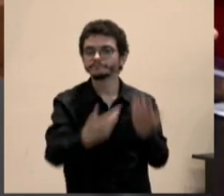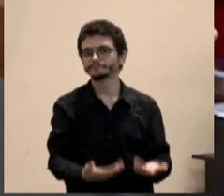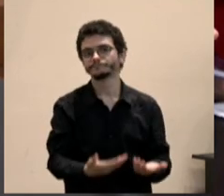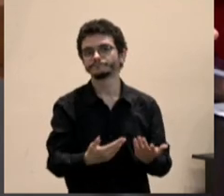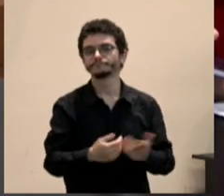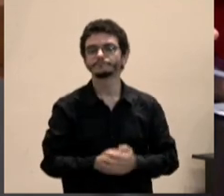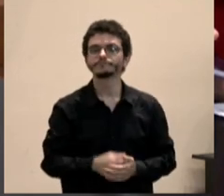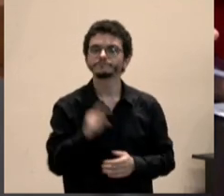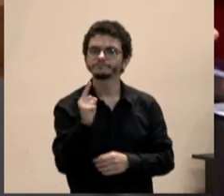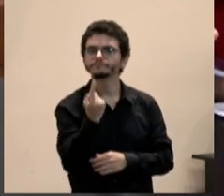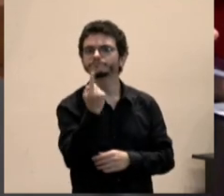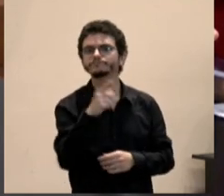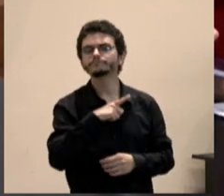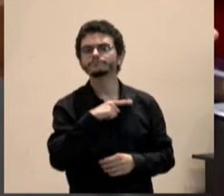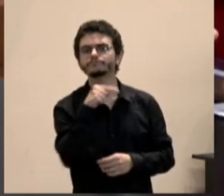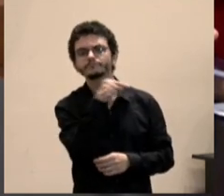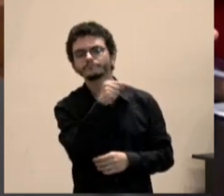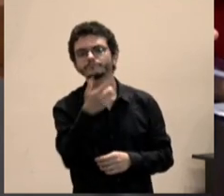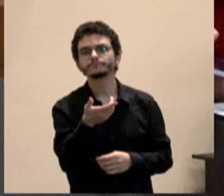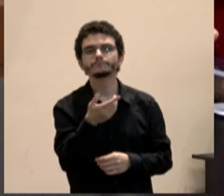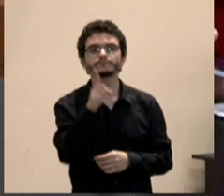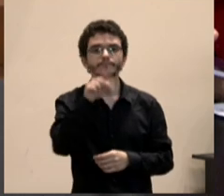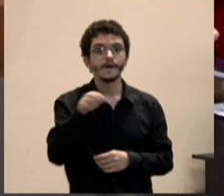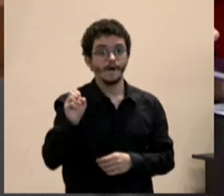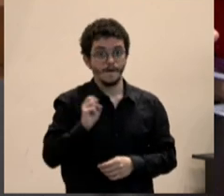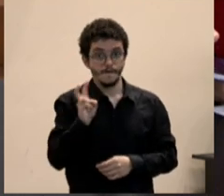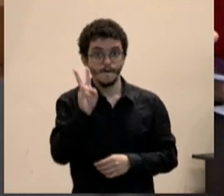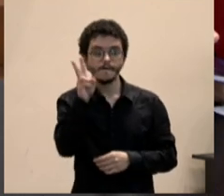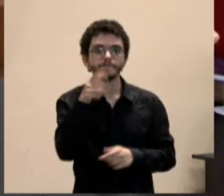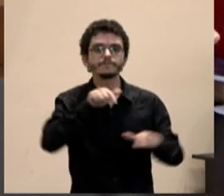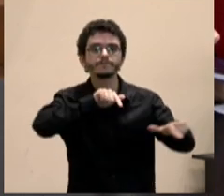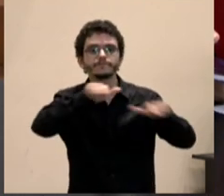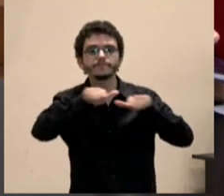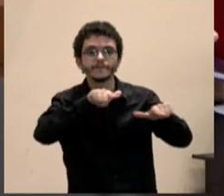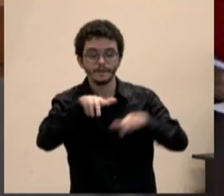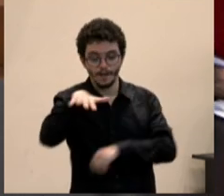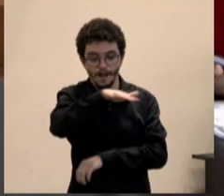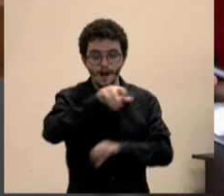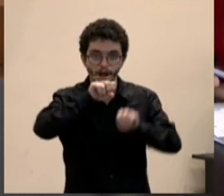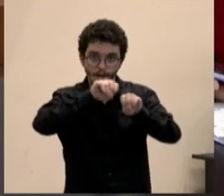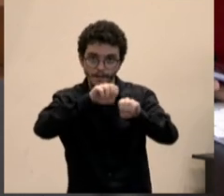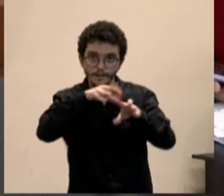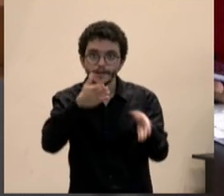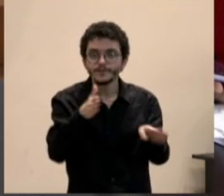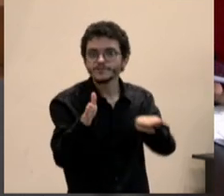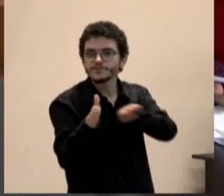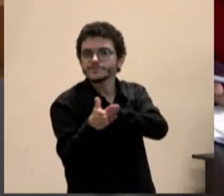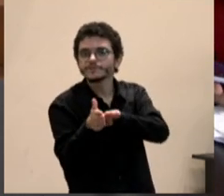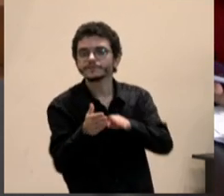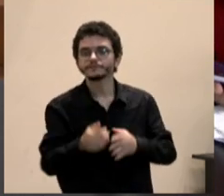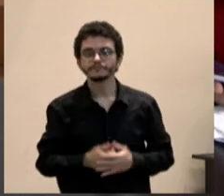E um deles era valorizar o trabalhador em educação a ponto de